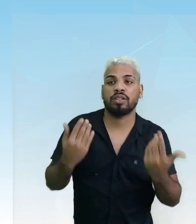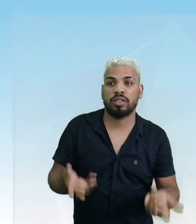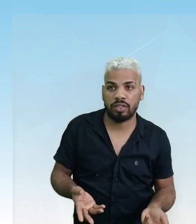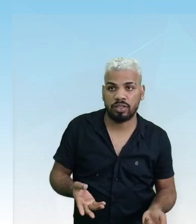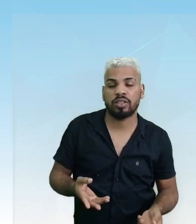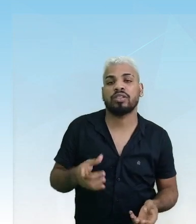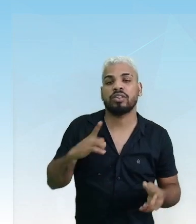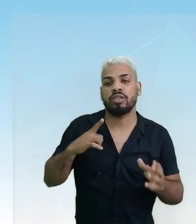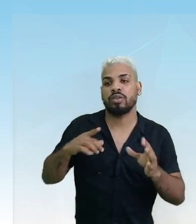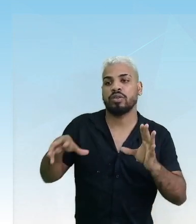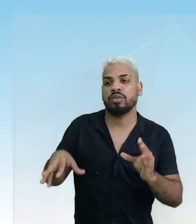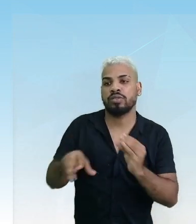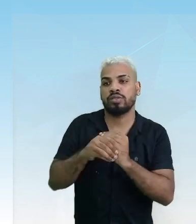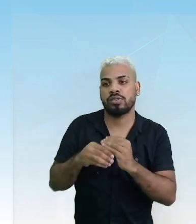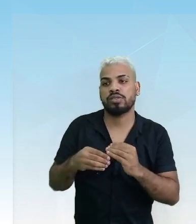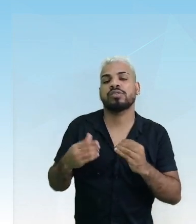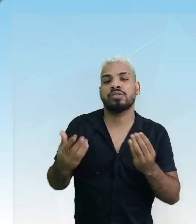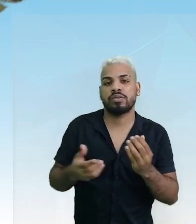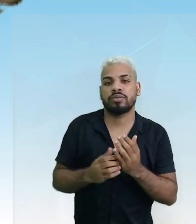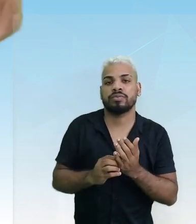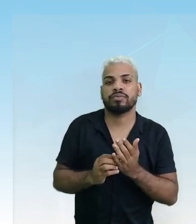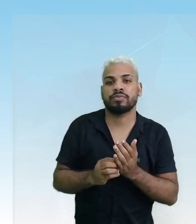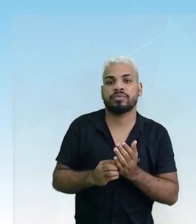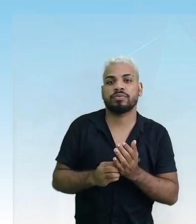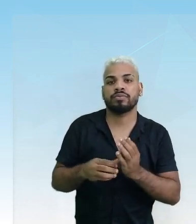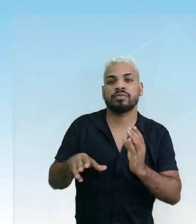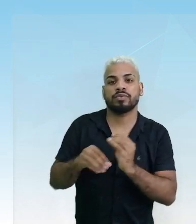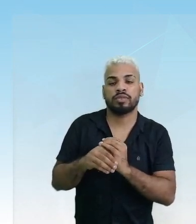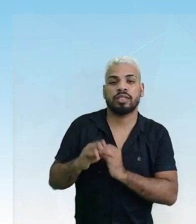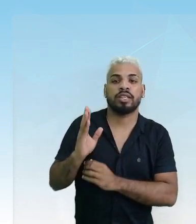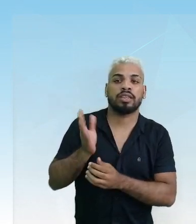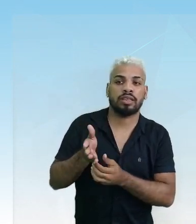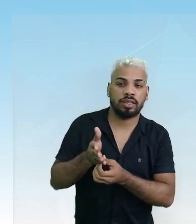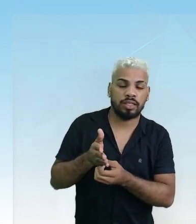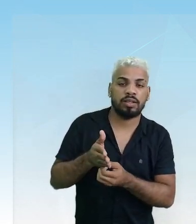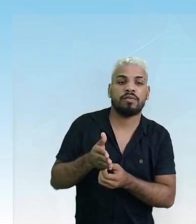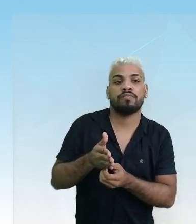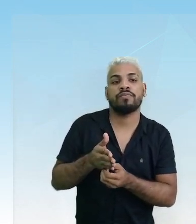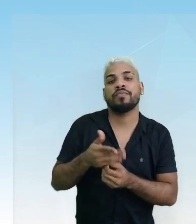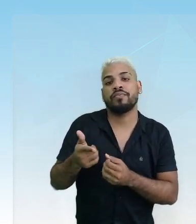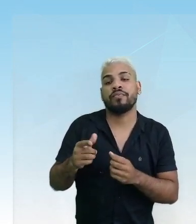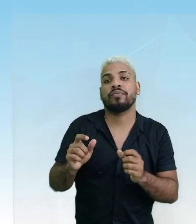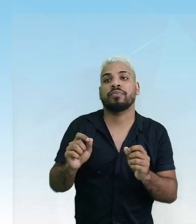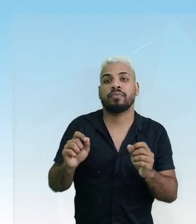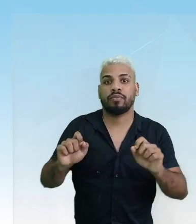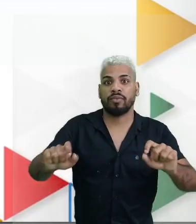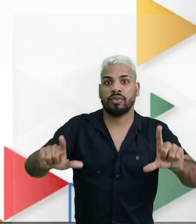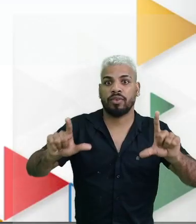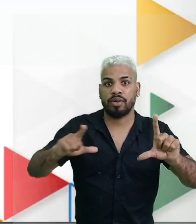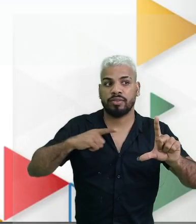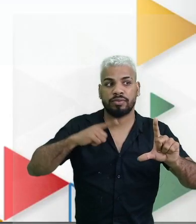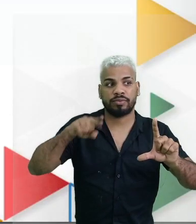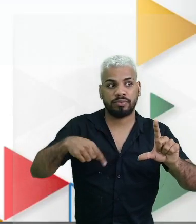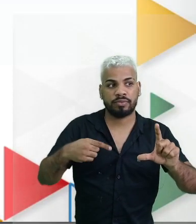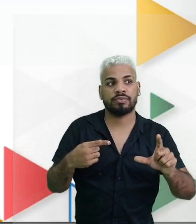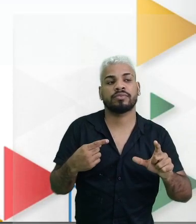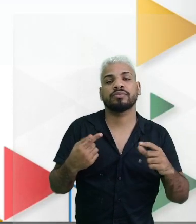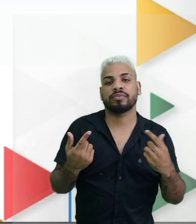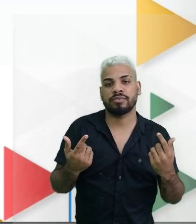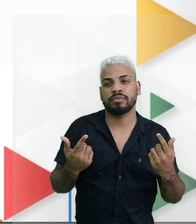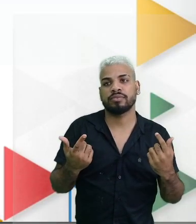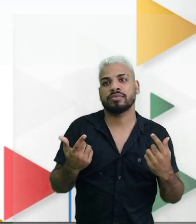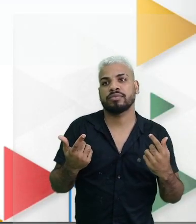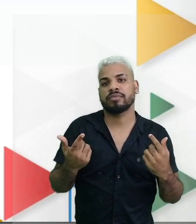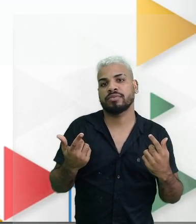os complementos, o complemento direto e indireto. E na tela eu tenho aqui ainda o agente